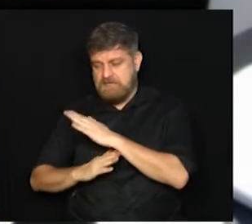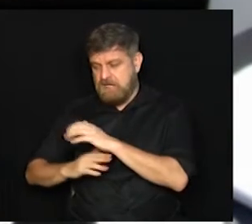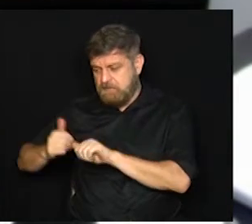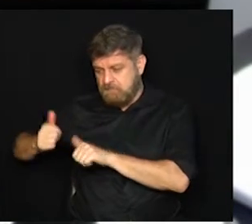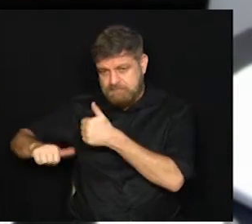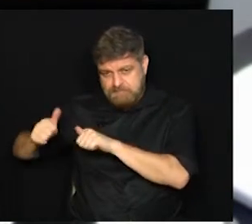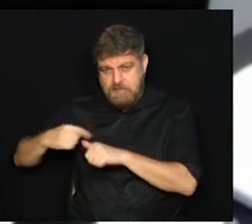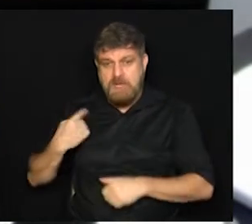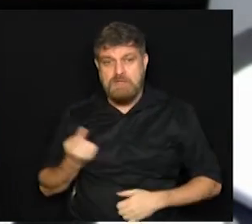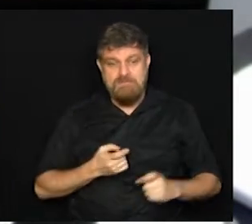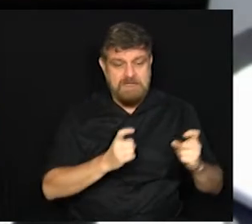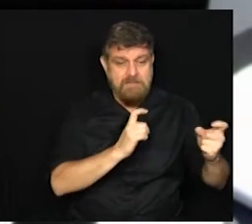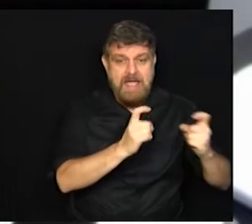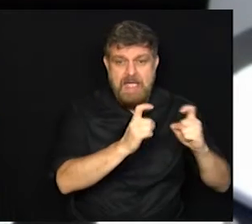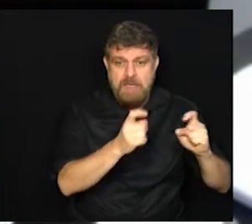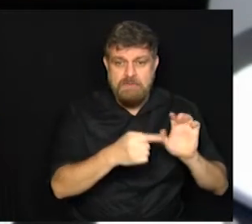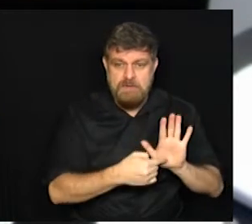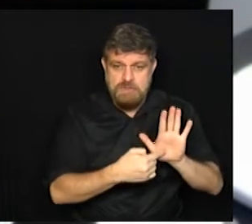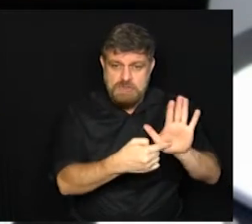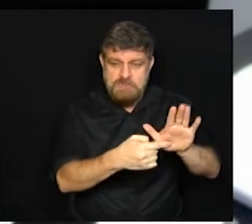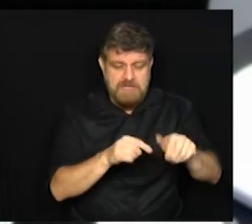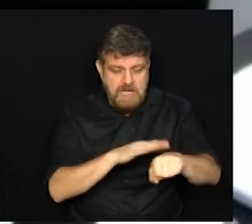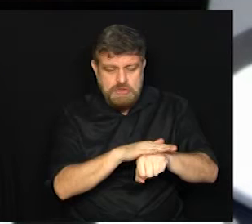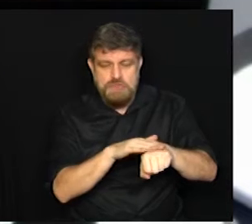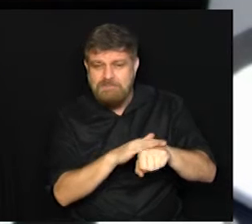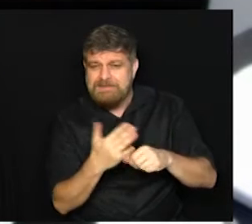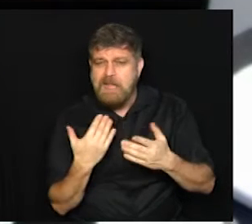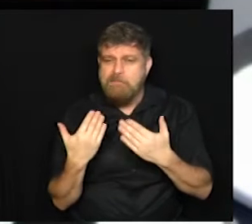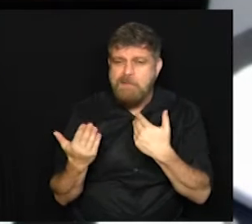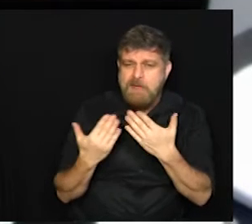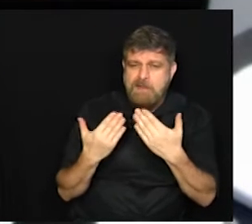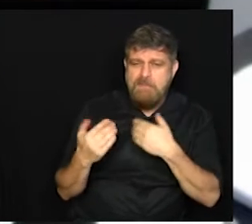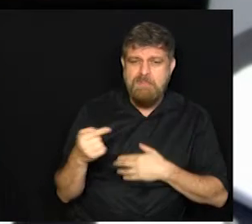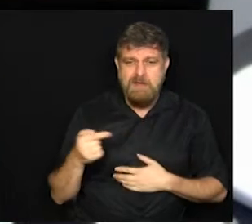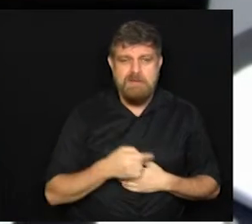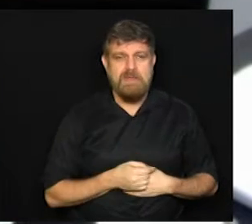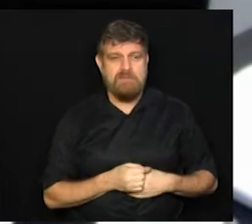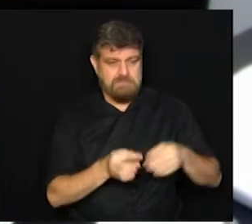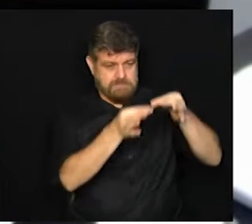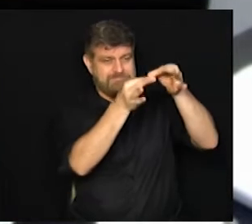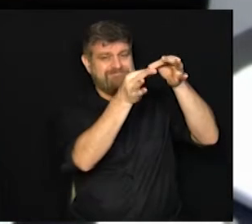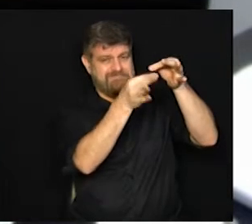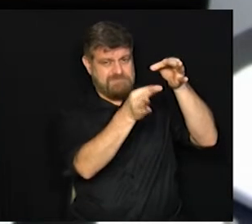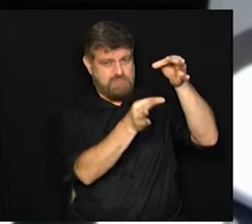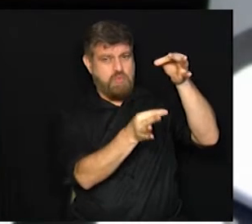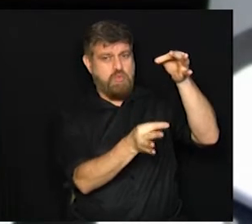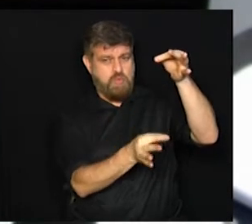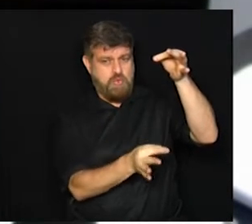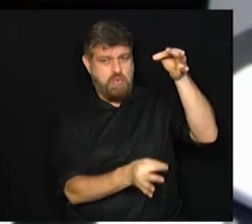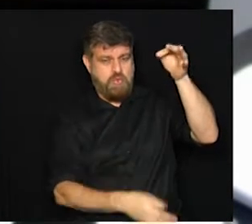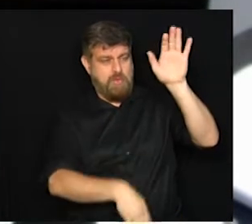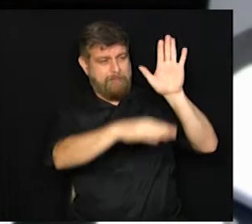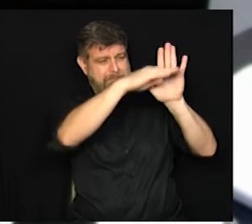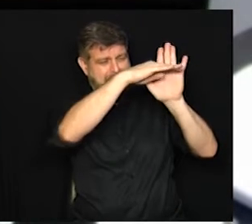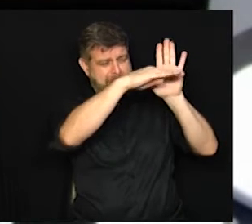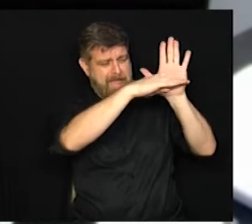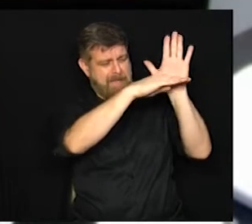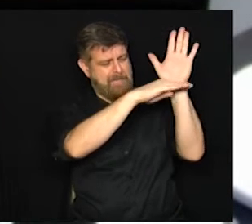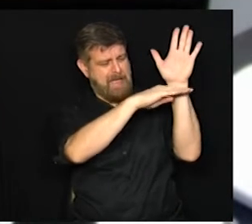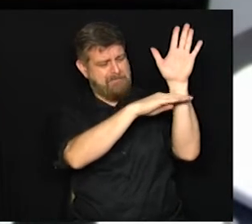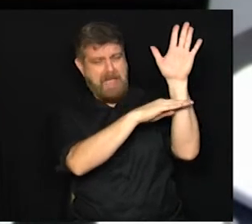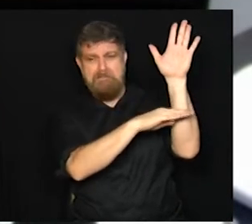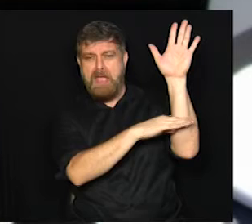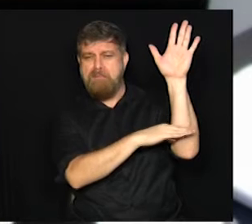para mostrar, né? Para a gente conversar, ver que é uma coisa grande, né? Não é uma coisa pequena. Mas o que eu queria dizer para vocês?